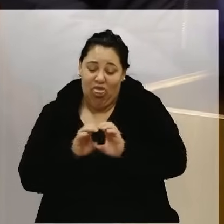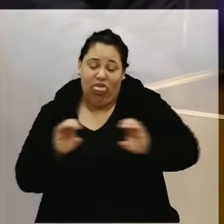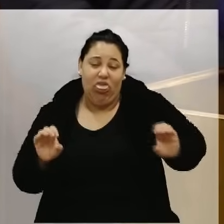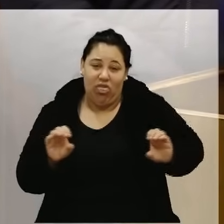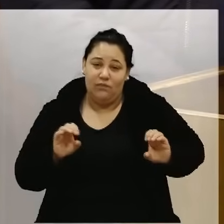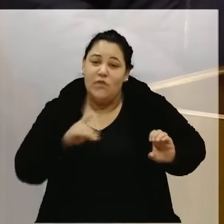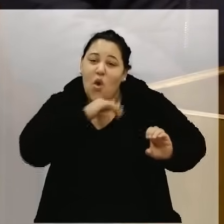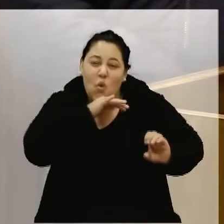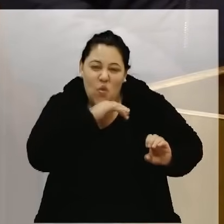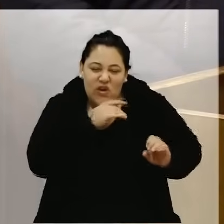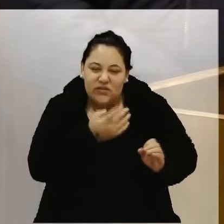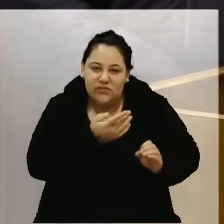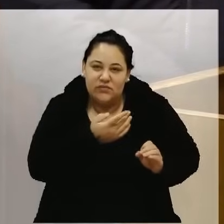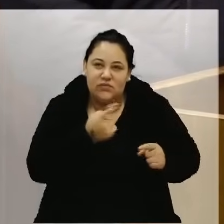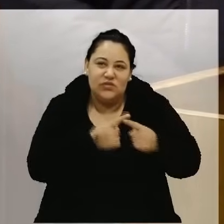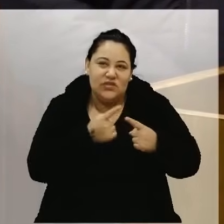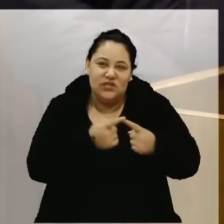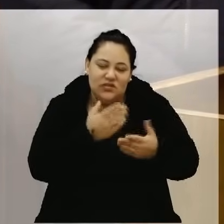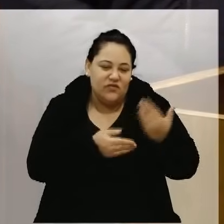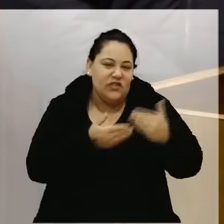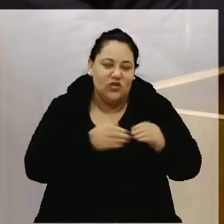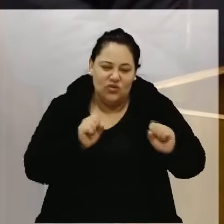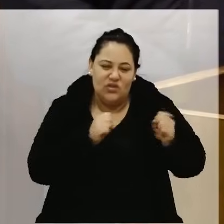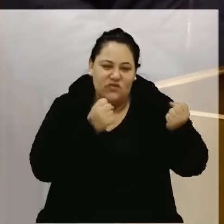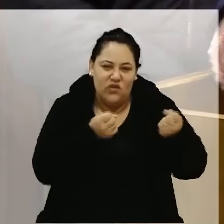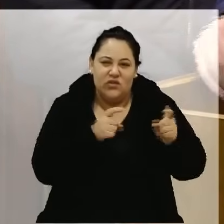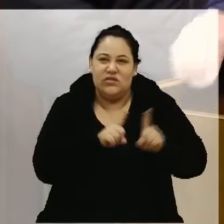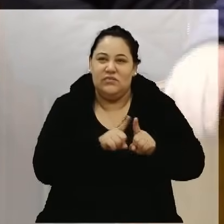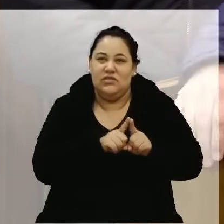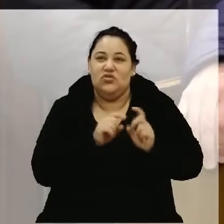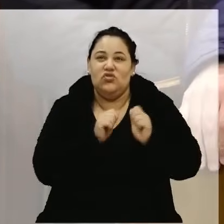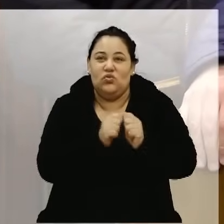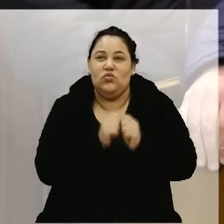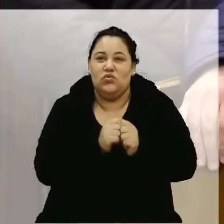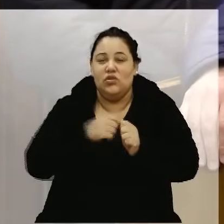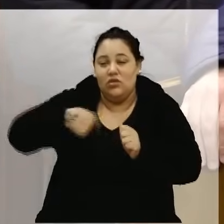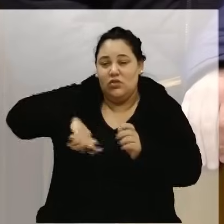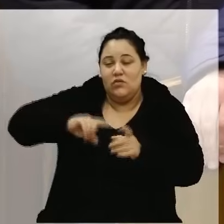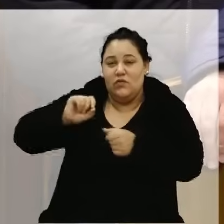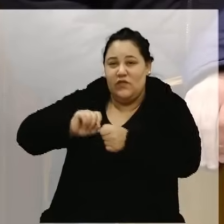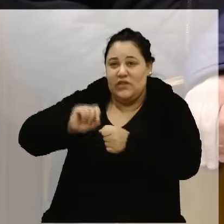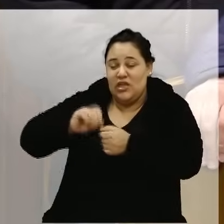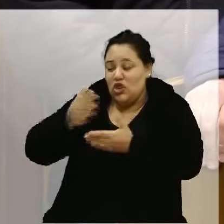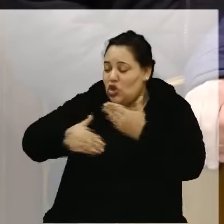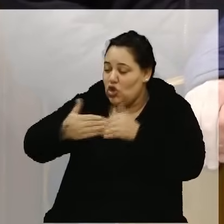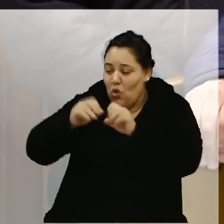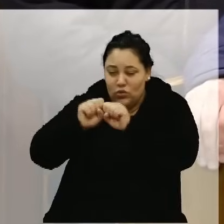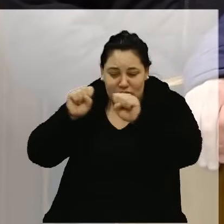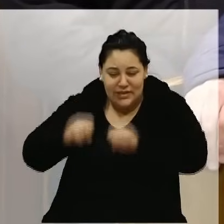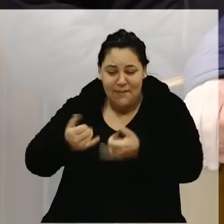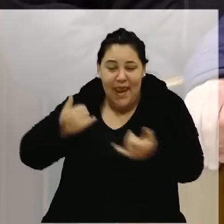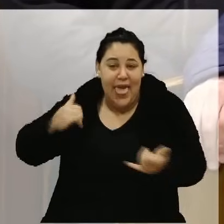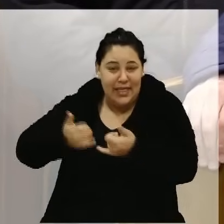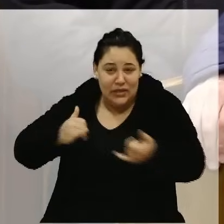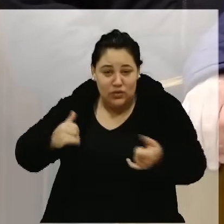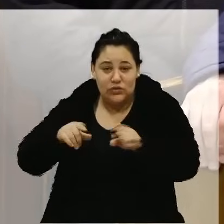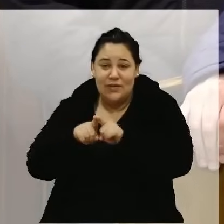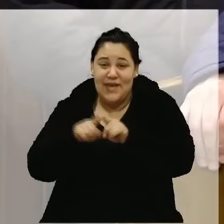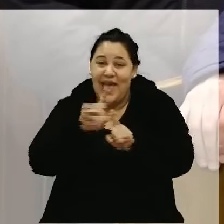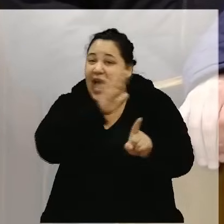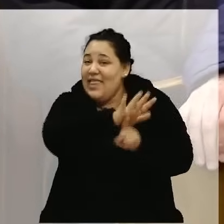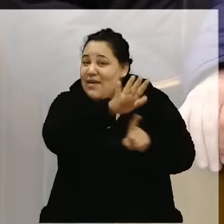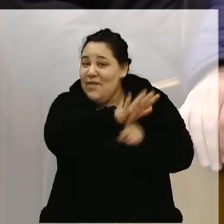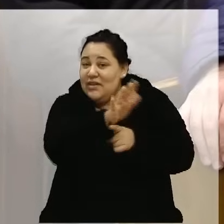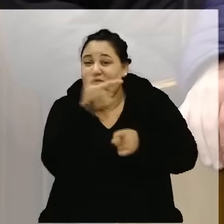que mesmo todos os esforços de nós irmos lá, implantarmos todo o sistema elétrico, a demanda ele